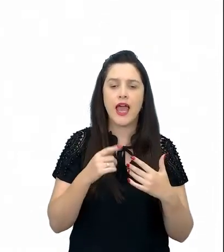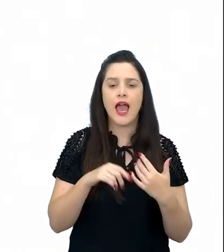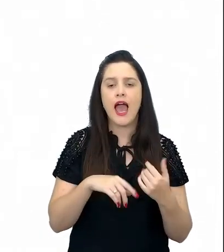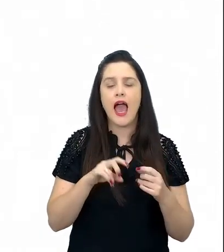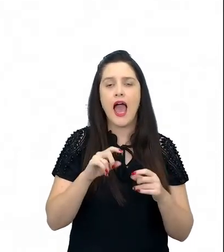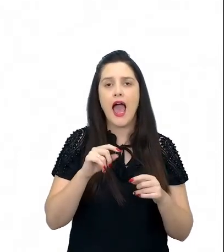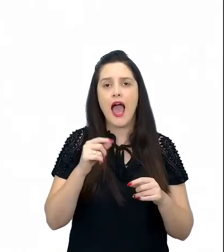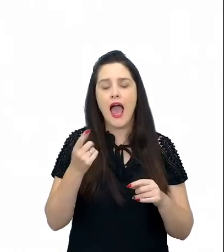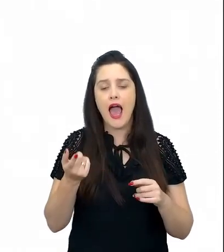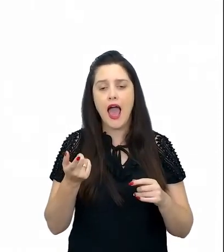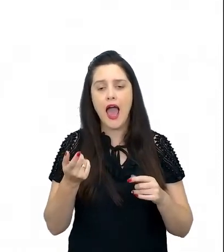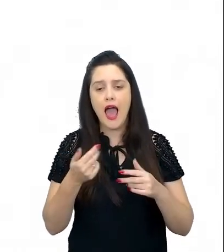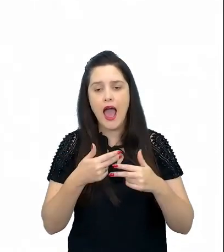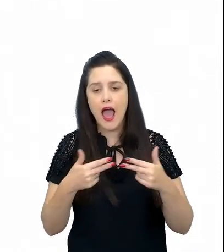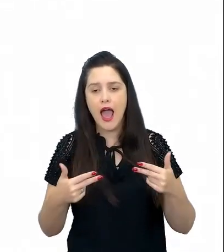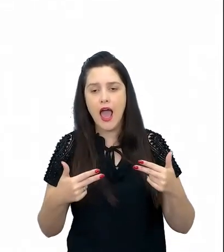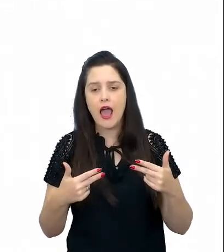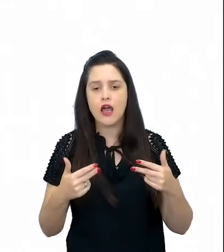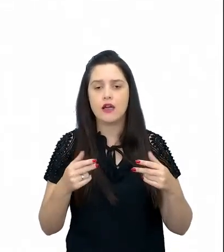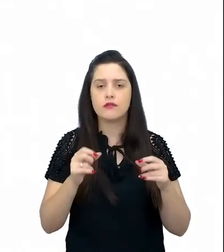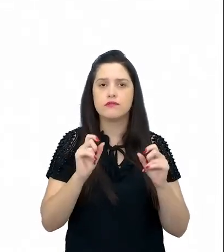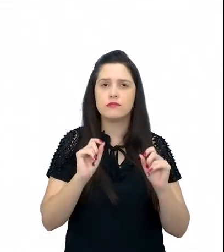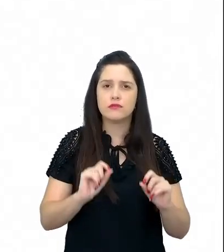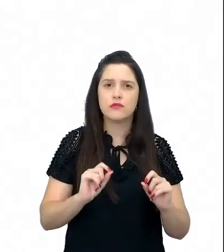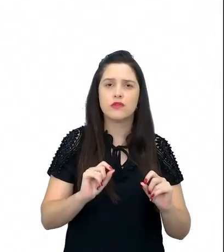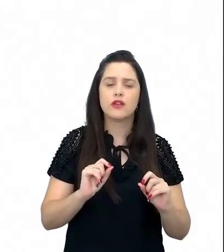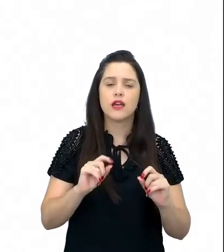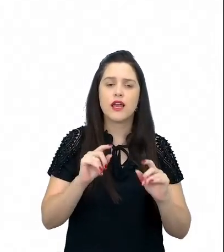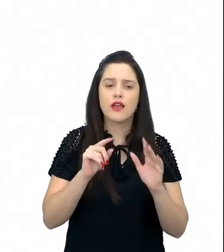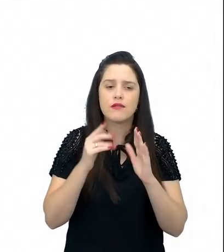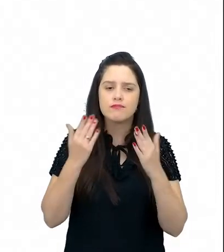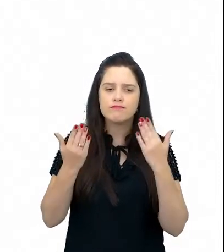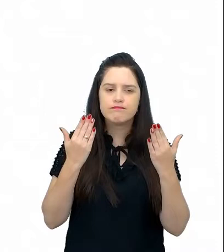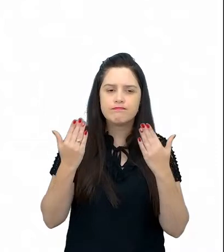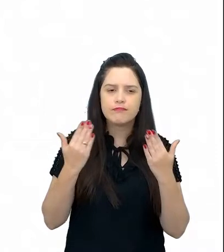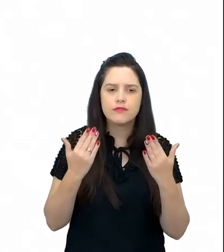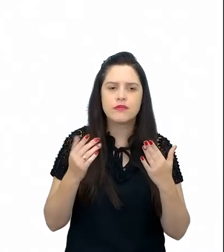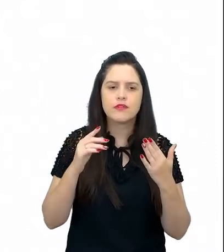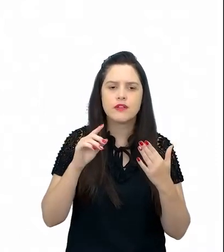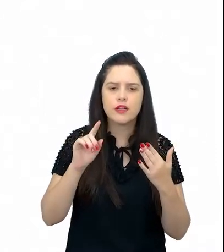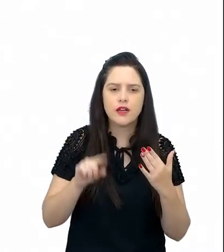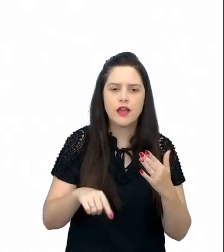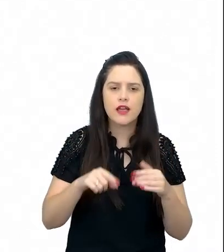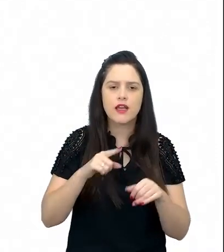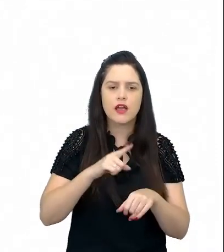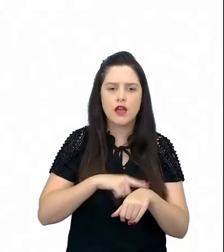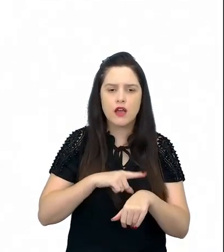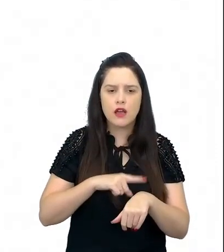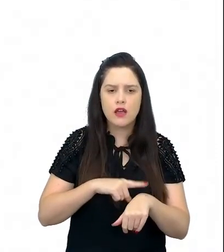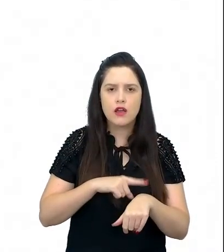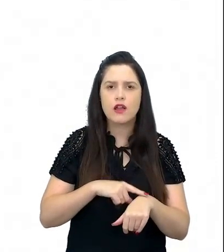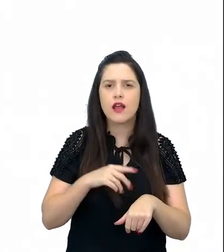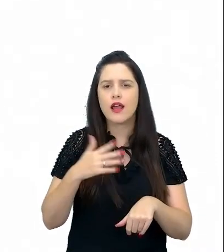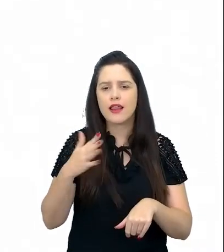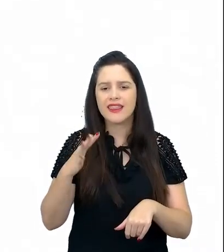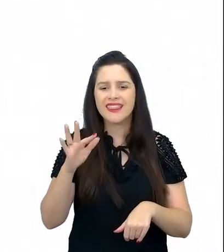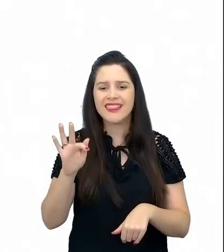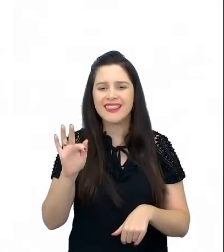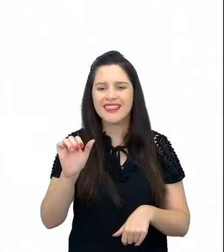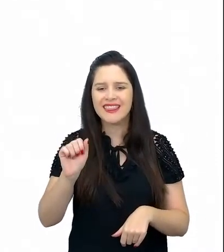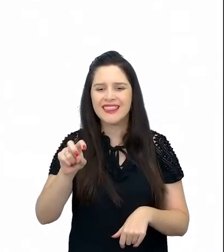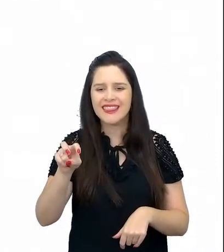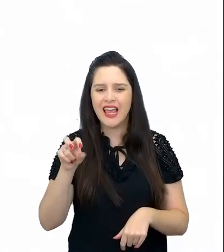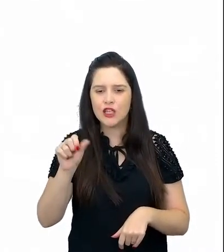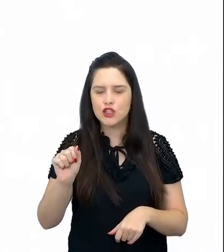torneira, olha lá da torneira para nós, uma torneira despeja 20 litros de água por minuto e leva 1 hora para encher uma caixa de água que